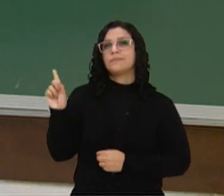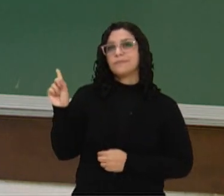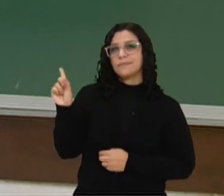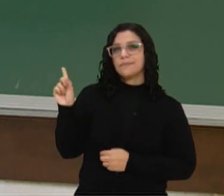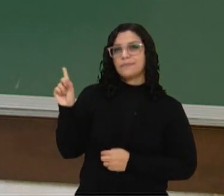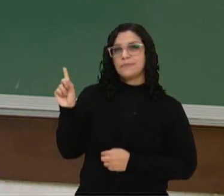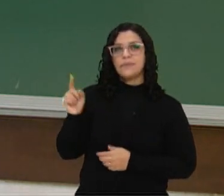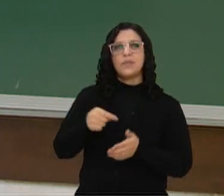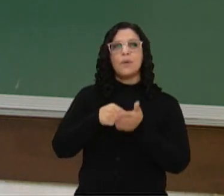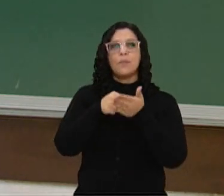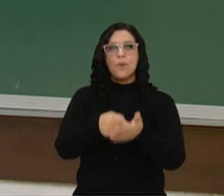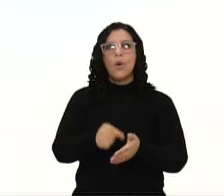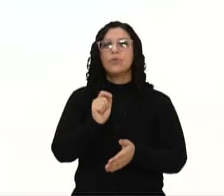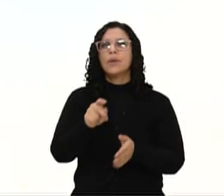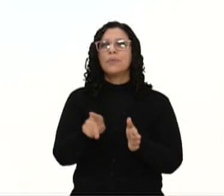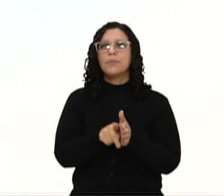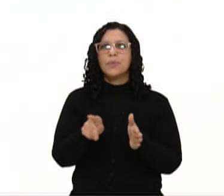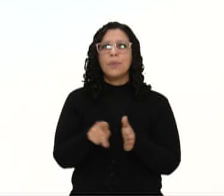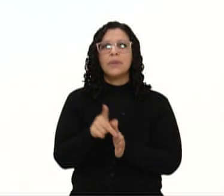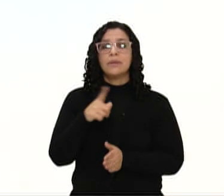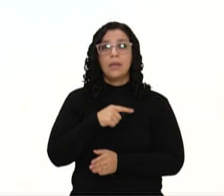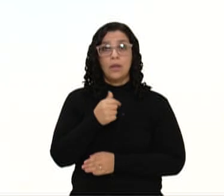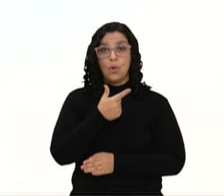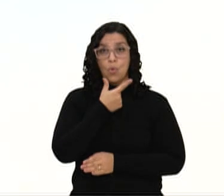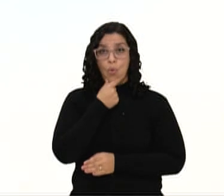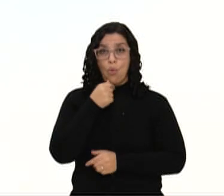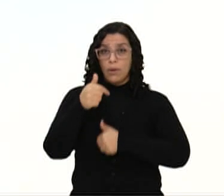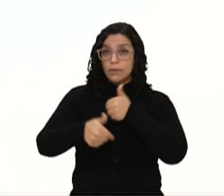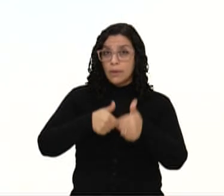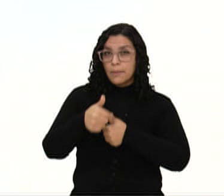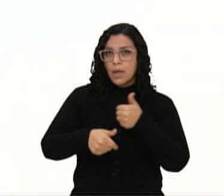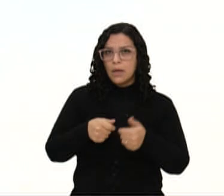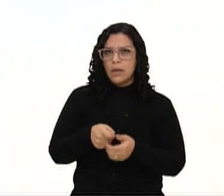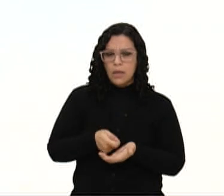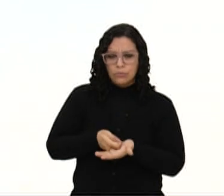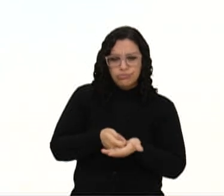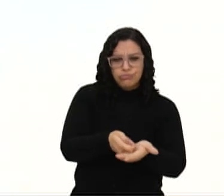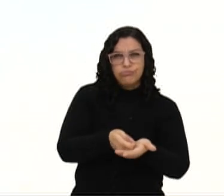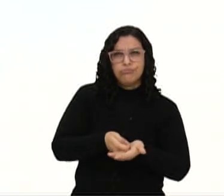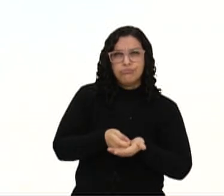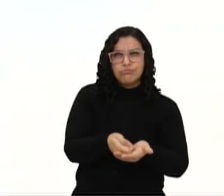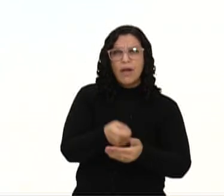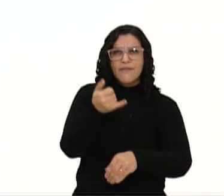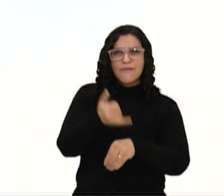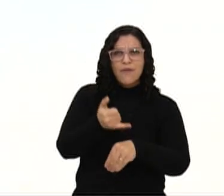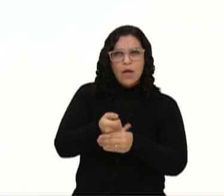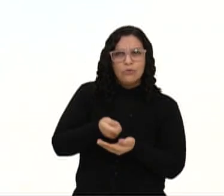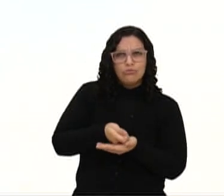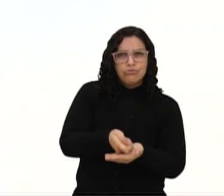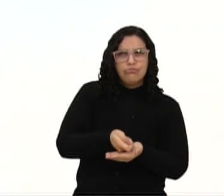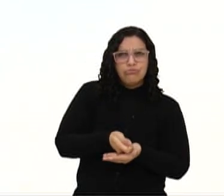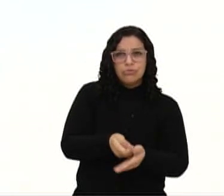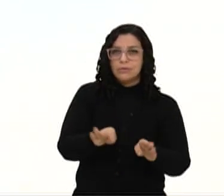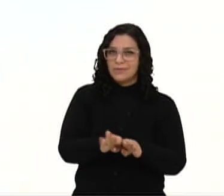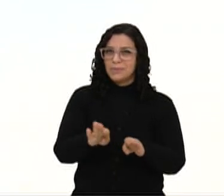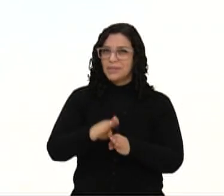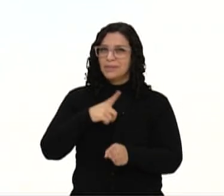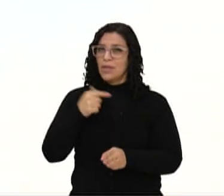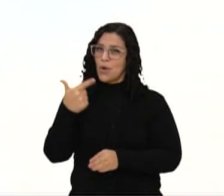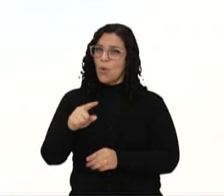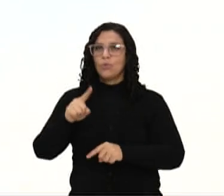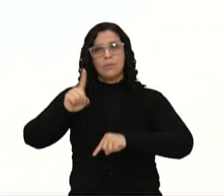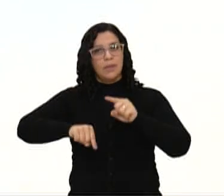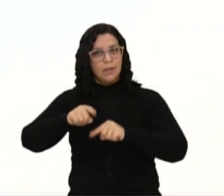ali traz para nós justamente essa ideia ali de alguém trabalhando, utilizando um equipamento e que vai ter como resultado ali um